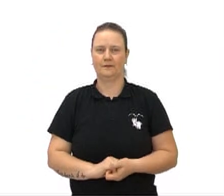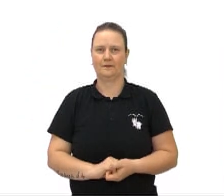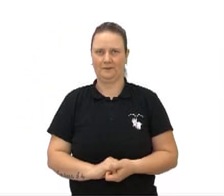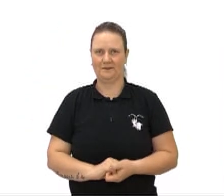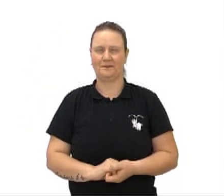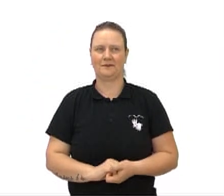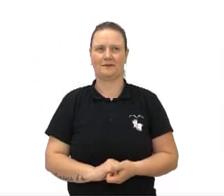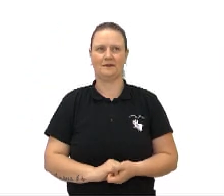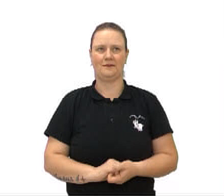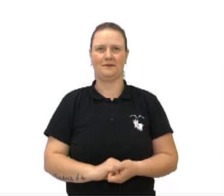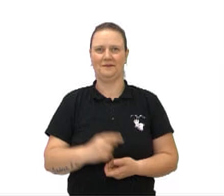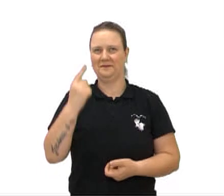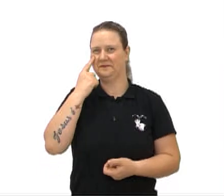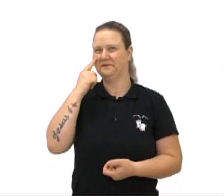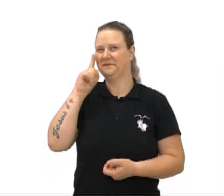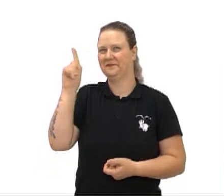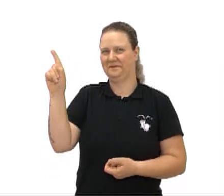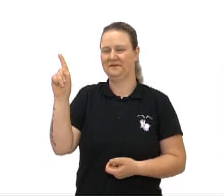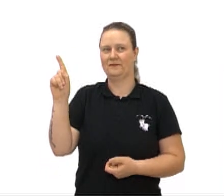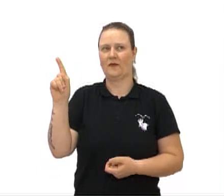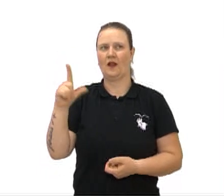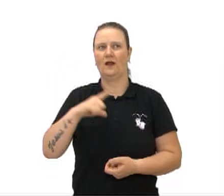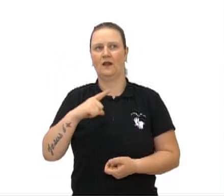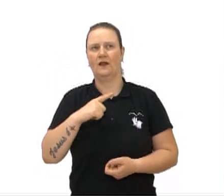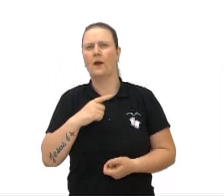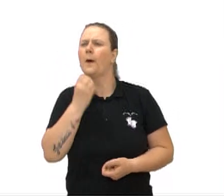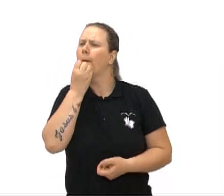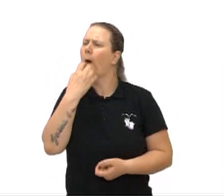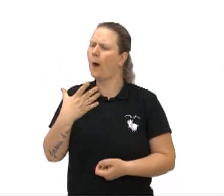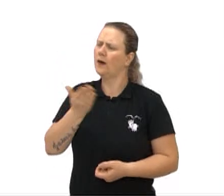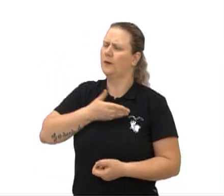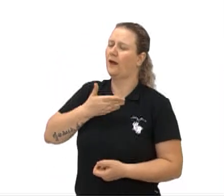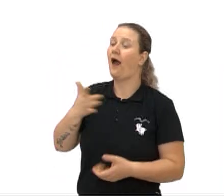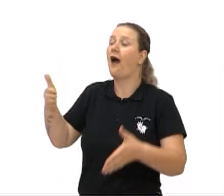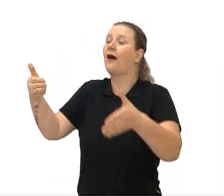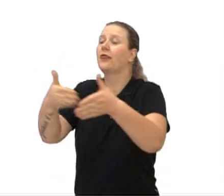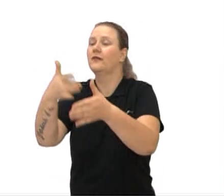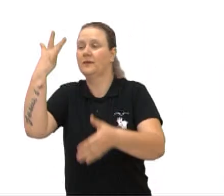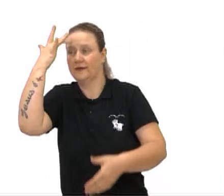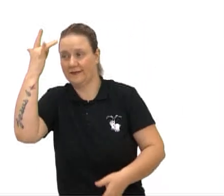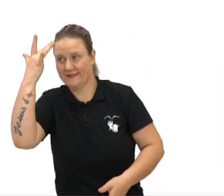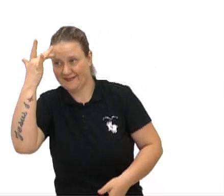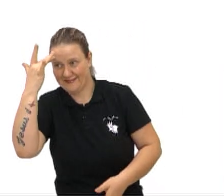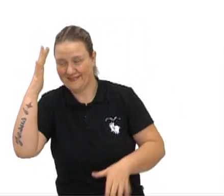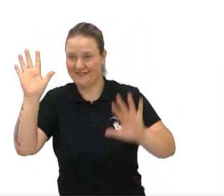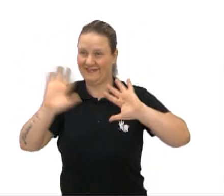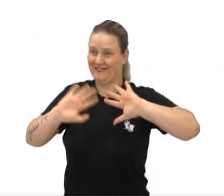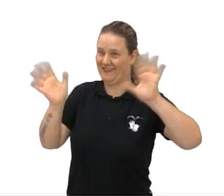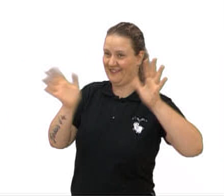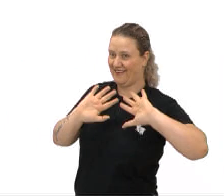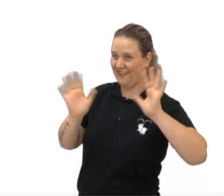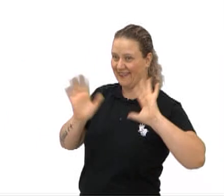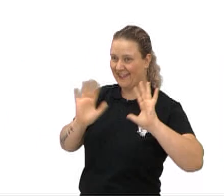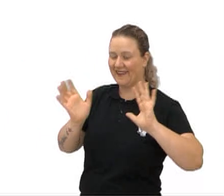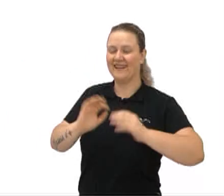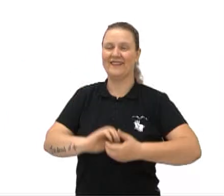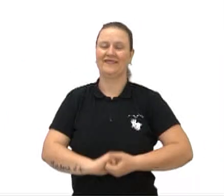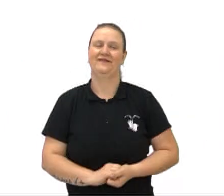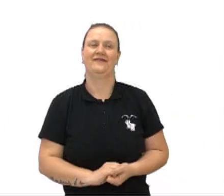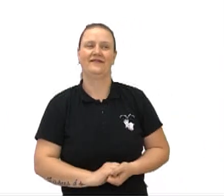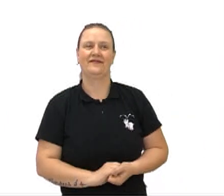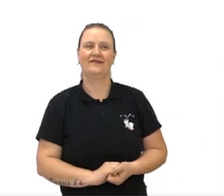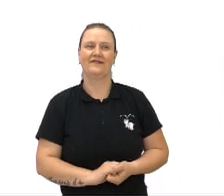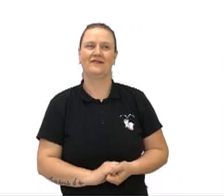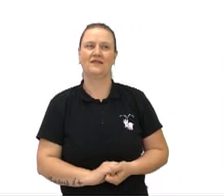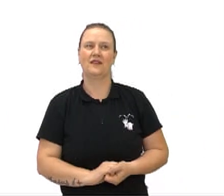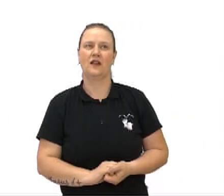Rafael. Hasta pronto. Então, bom, amigos, até amanhã. Até amanhã, amigos. Até logo, Rafael.